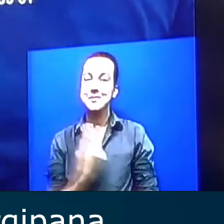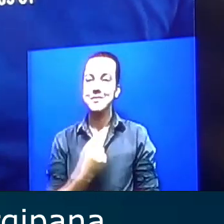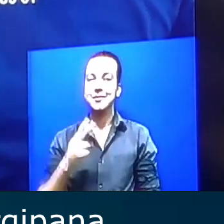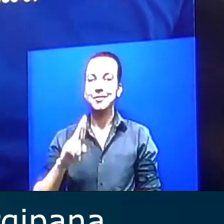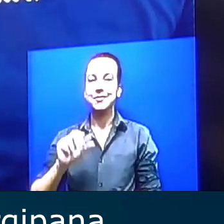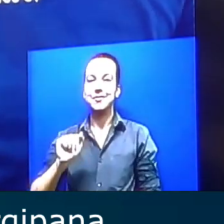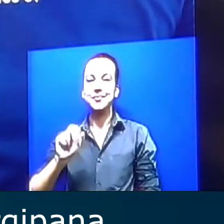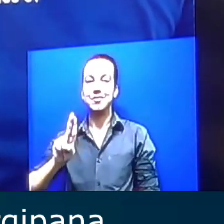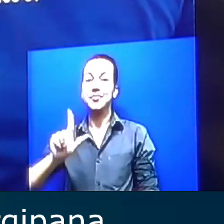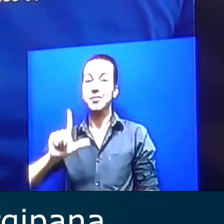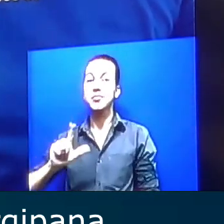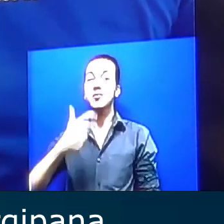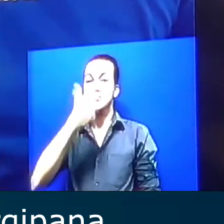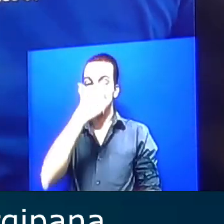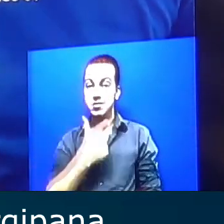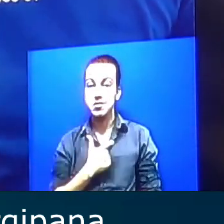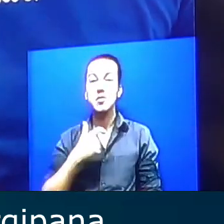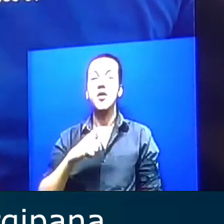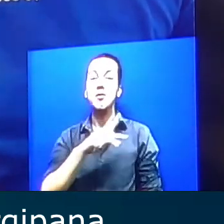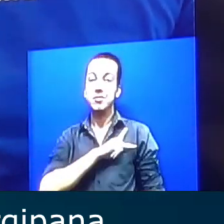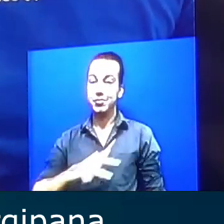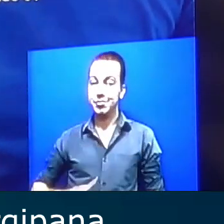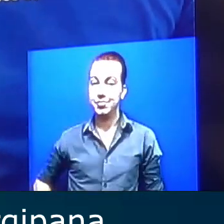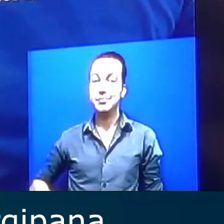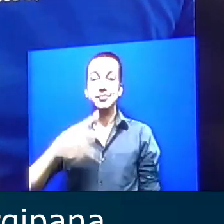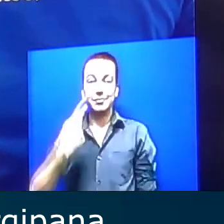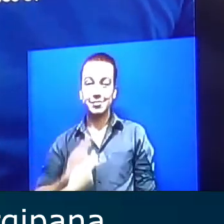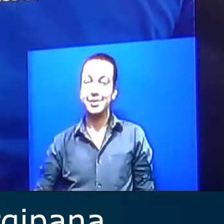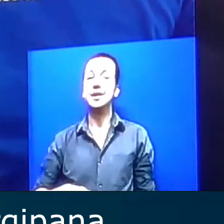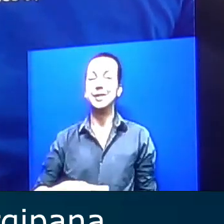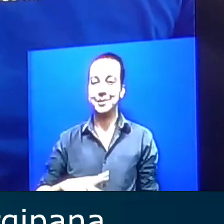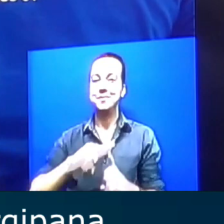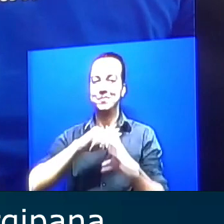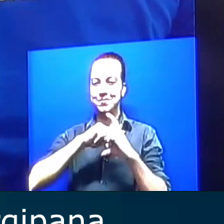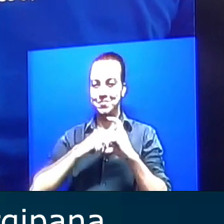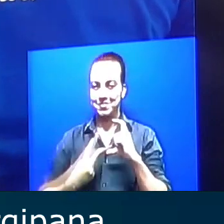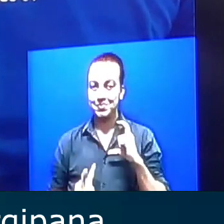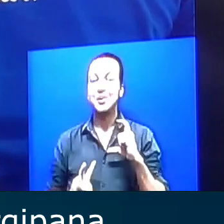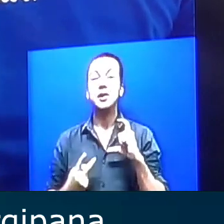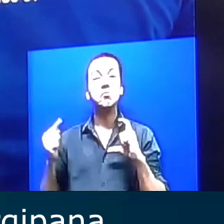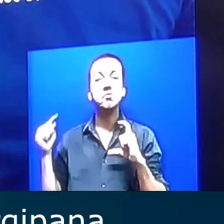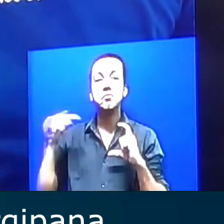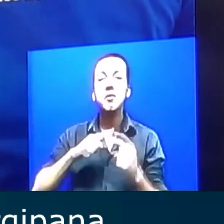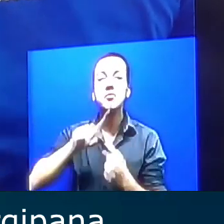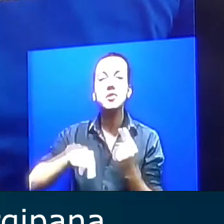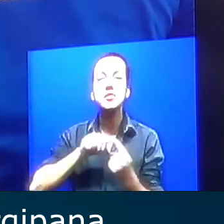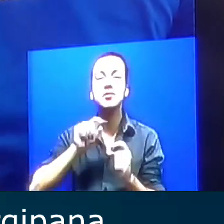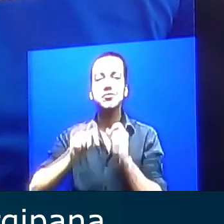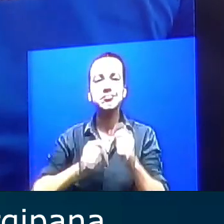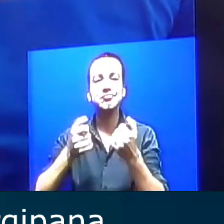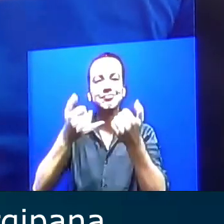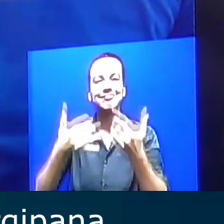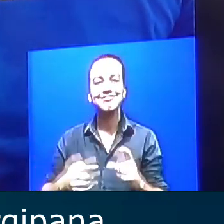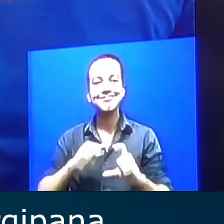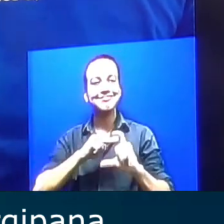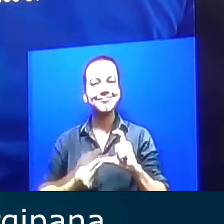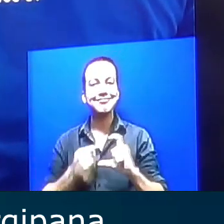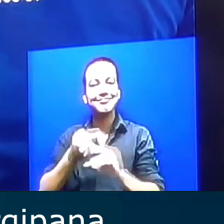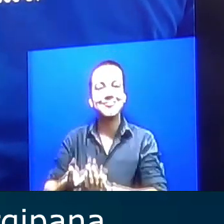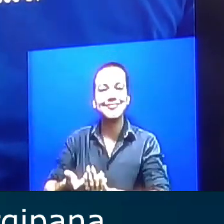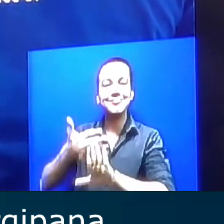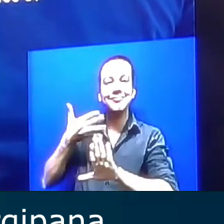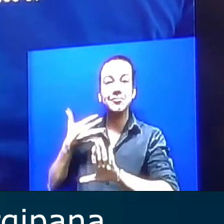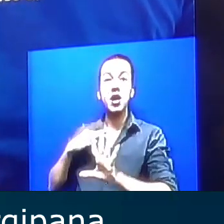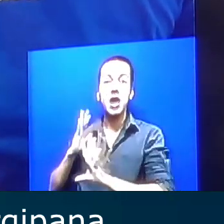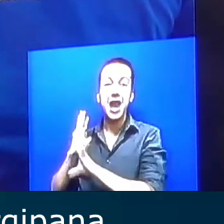Raul, sou presidente aqui do IPAES. Vim falar um pouquinho para vocês aqui a história, né, da instituição. O IPAES é uma